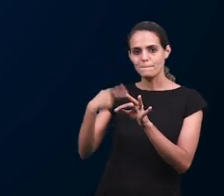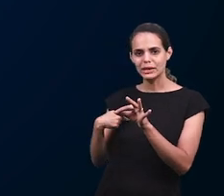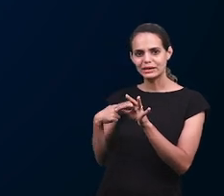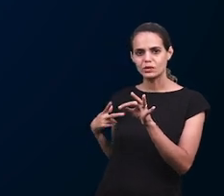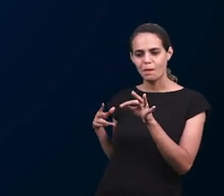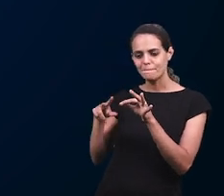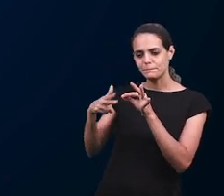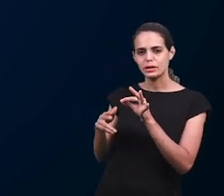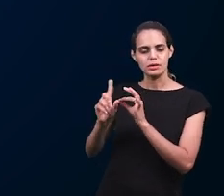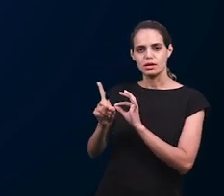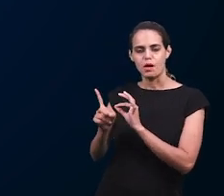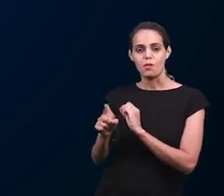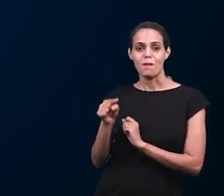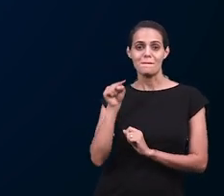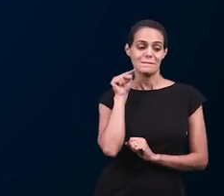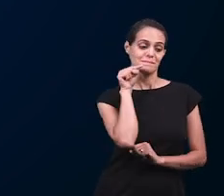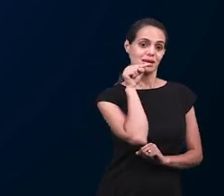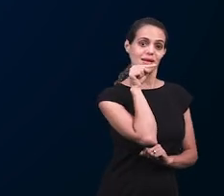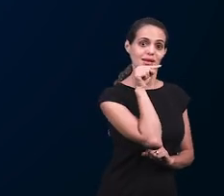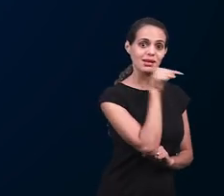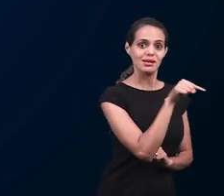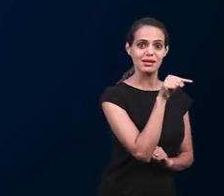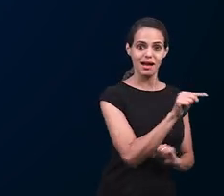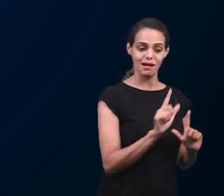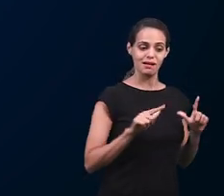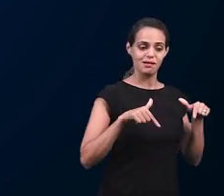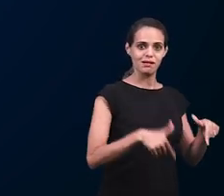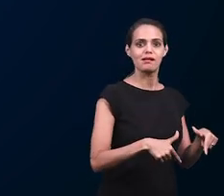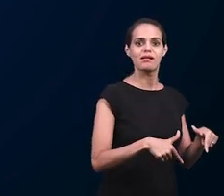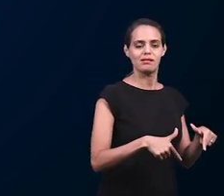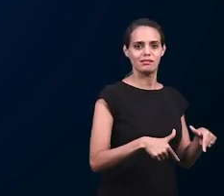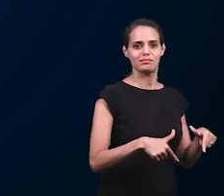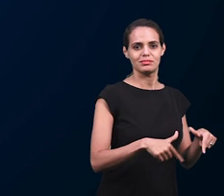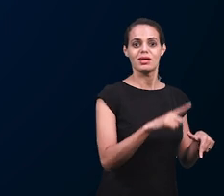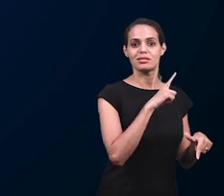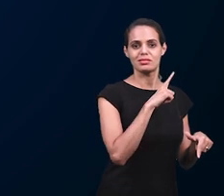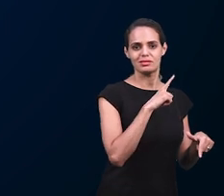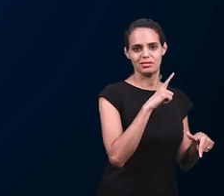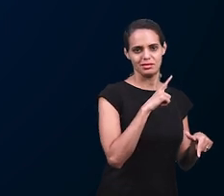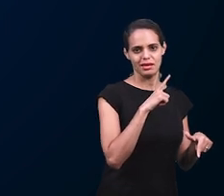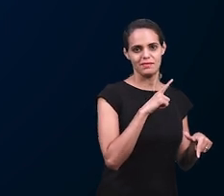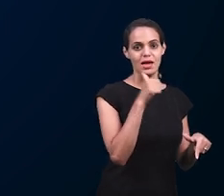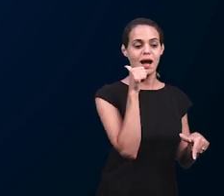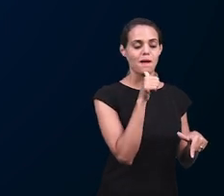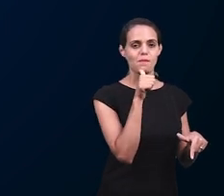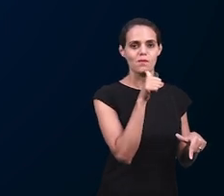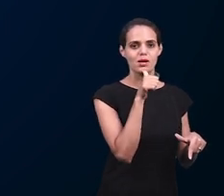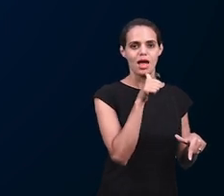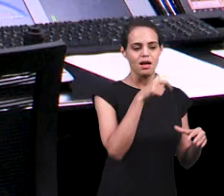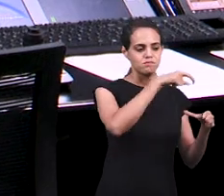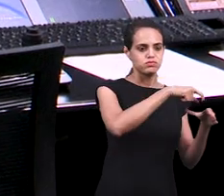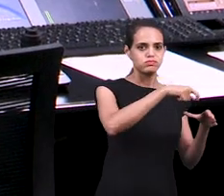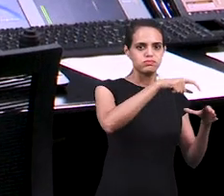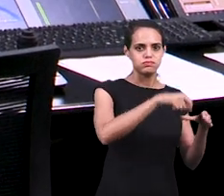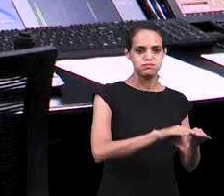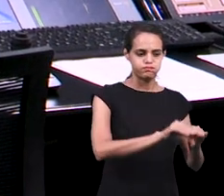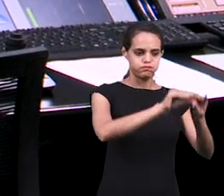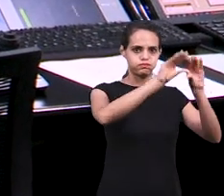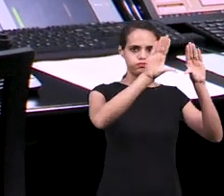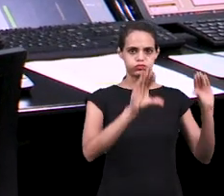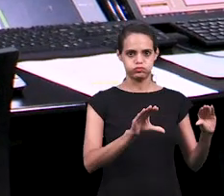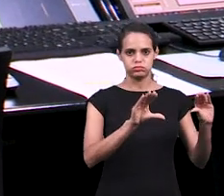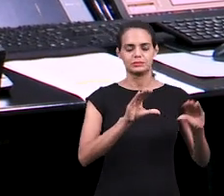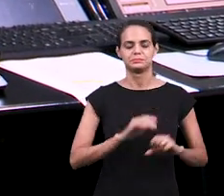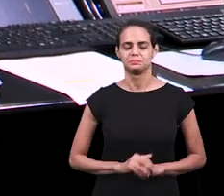Já o fermento da parábola, ele foi colocado pela ação humana, a mulher. A paz do Senhor Jesus. Muito bem, Lucas,